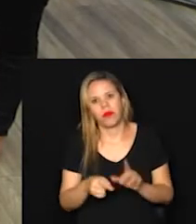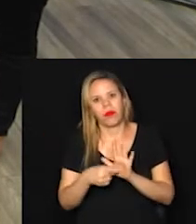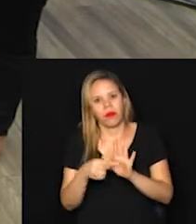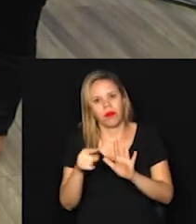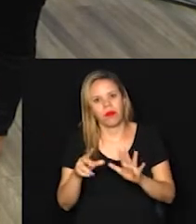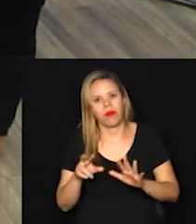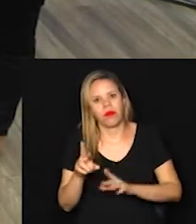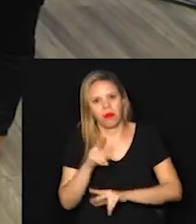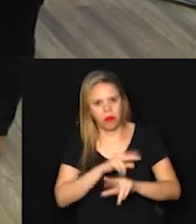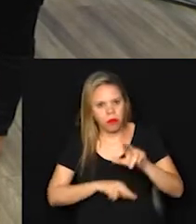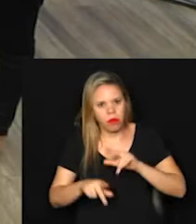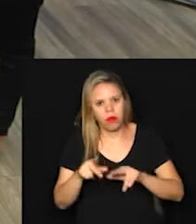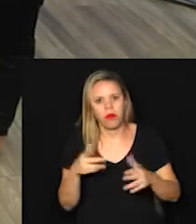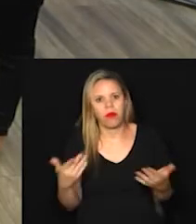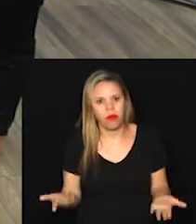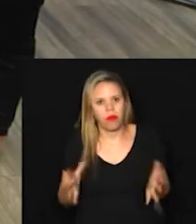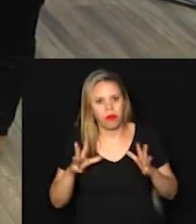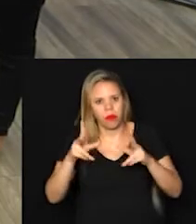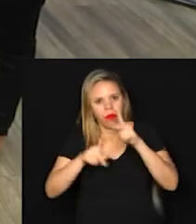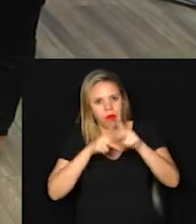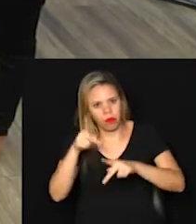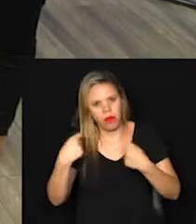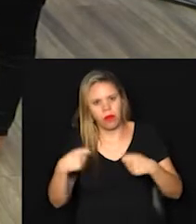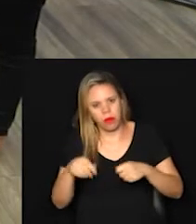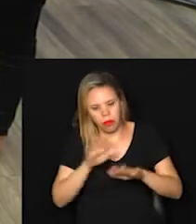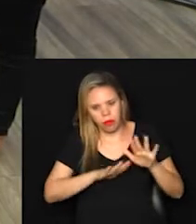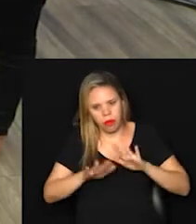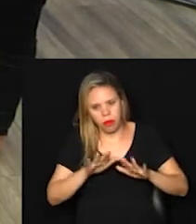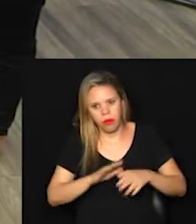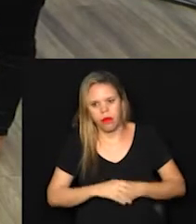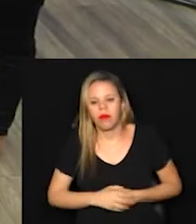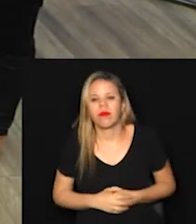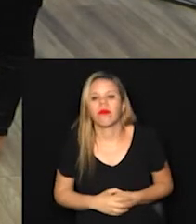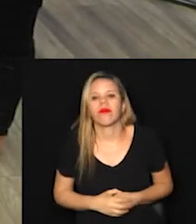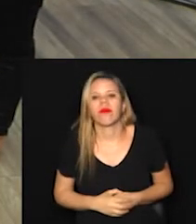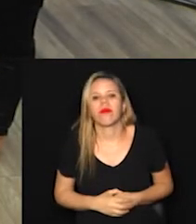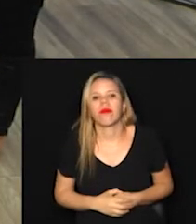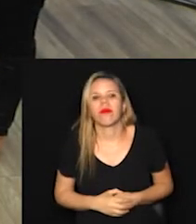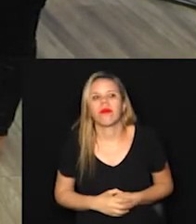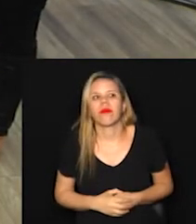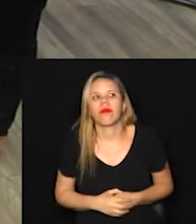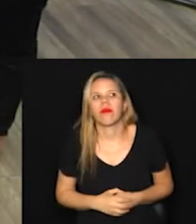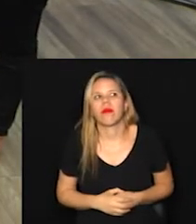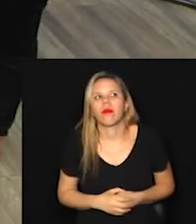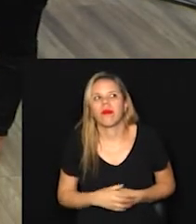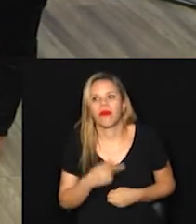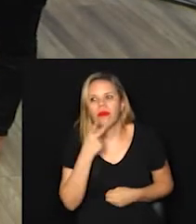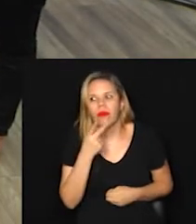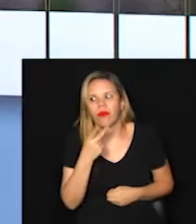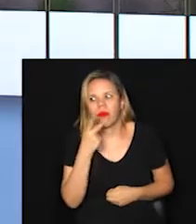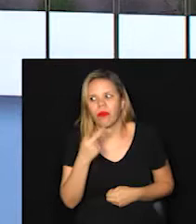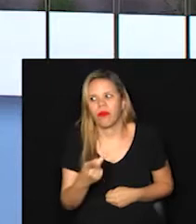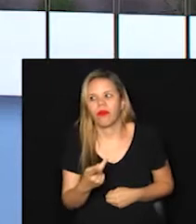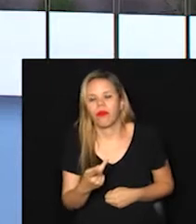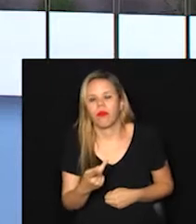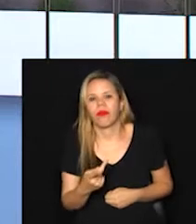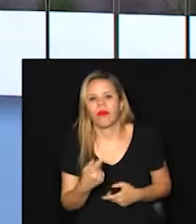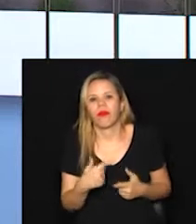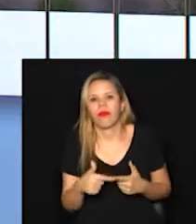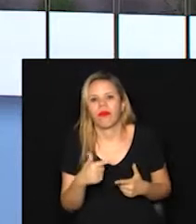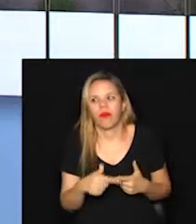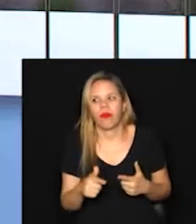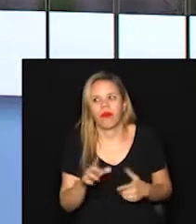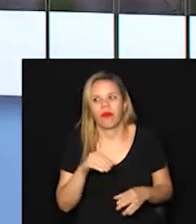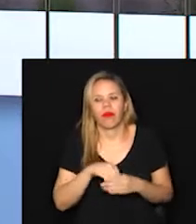toda a diversidade, então todo mundo precisa tomar cuidado. Olha, então a gente vai falando dos casos aí, a gente tem esses casos na